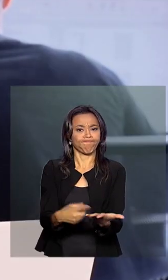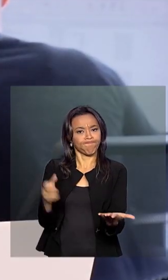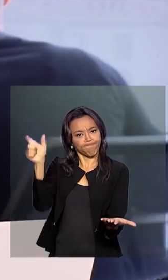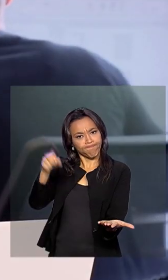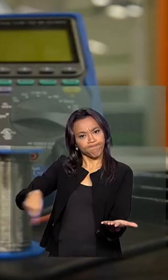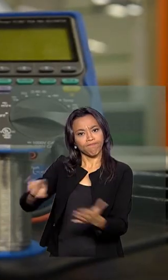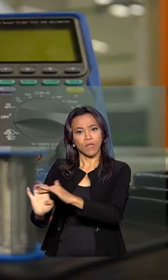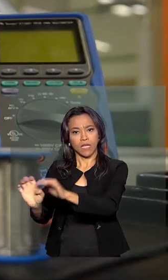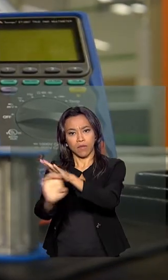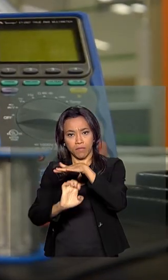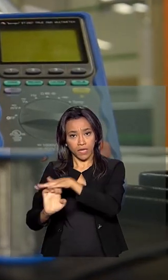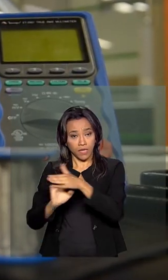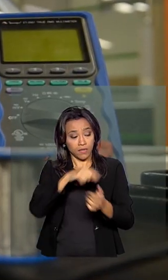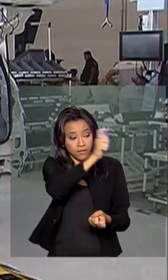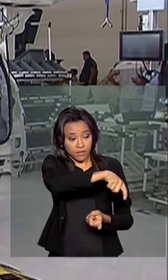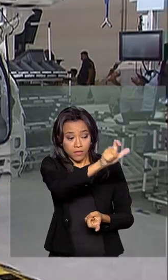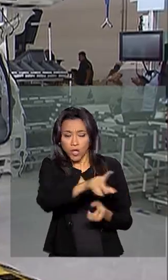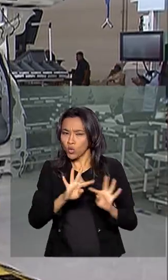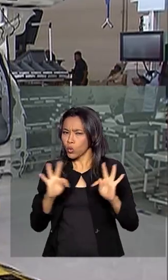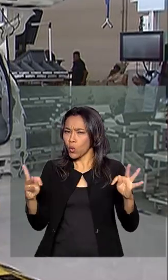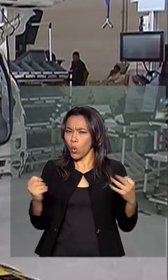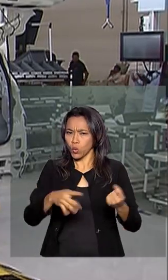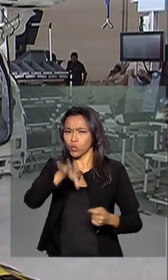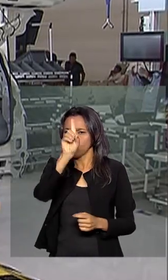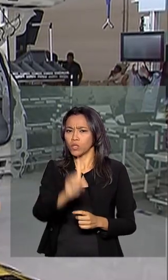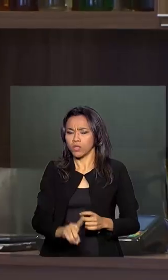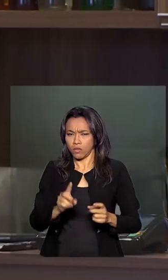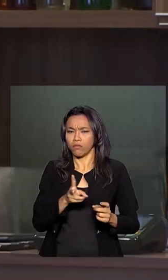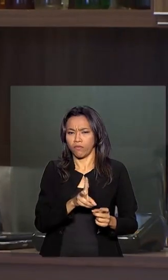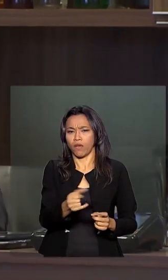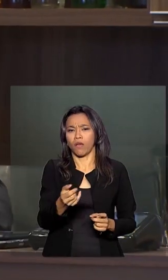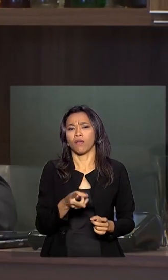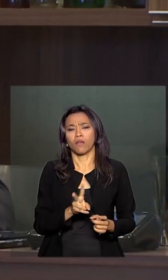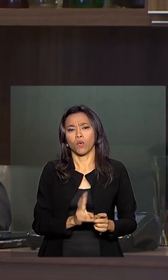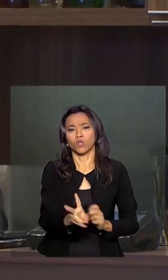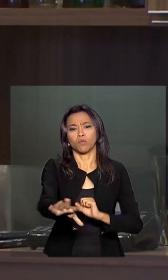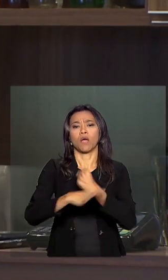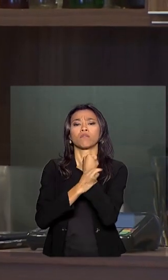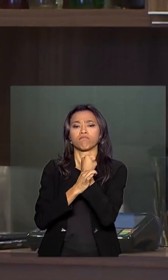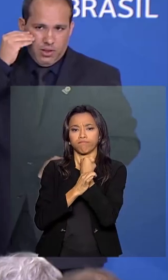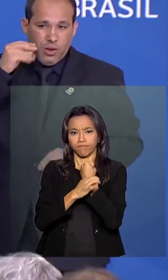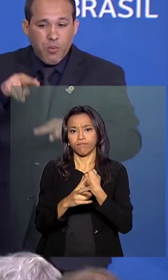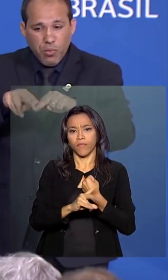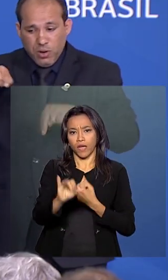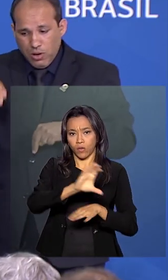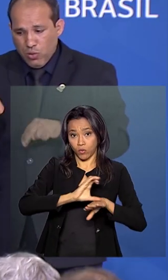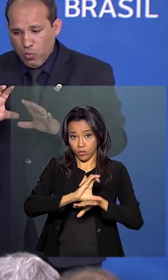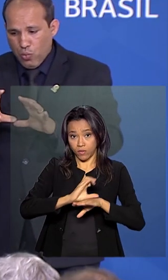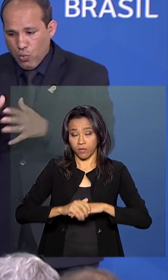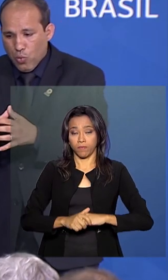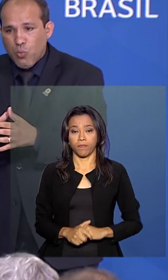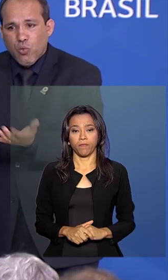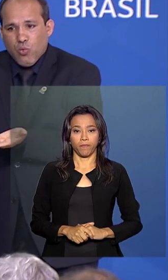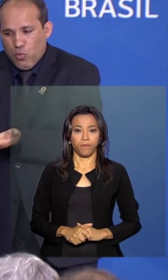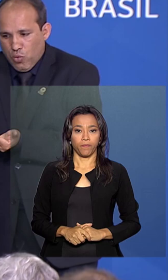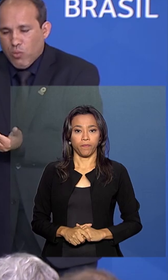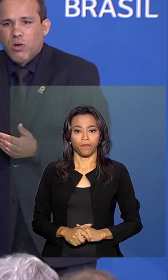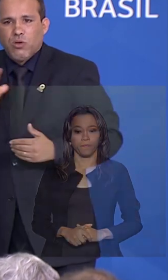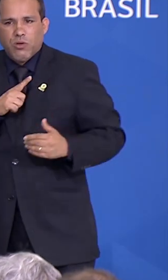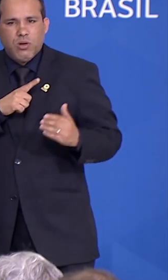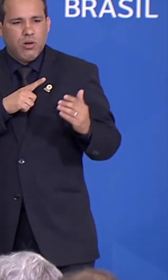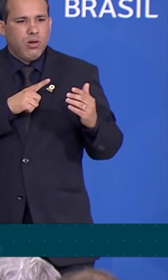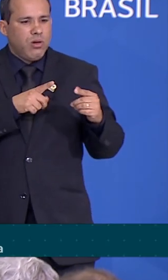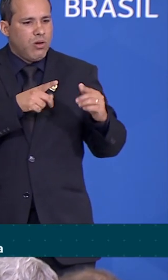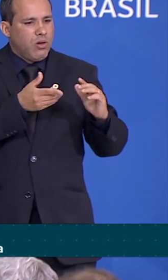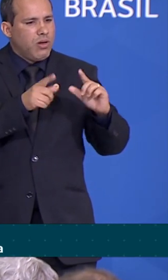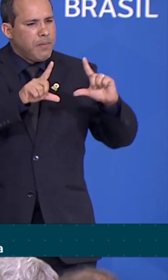o empregador. Todos os direitos trabalhistas garantidos pela Constituição estão mantidos. Nós vamos fazer um processo de desoneração da